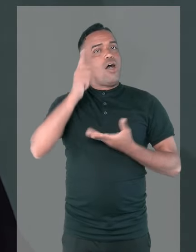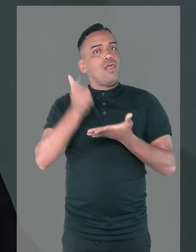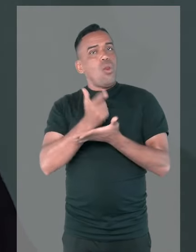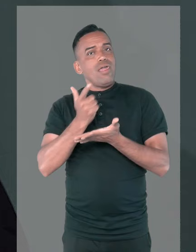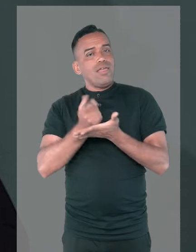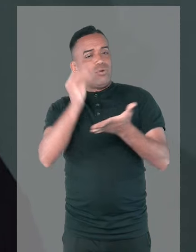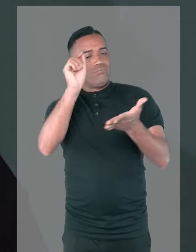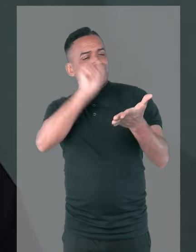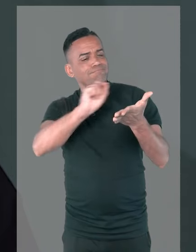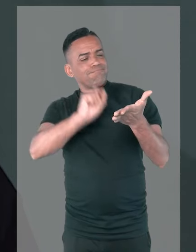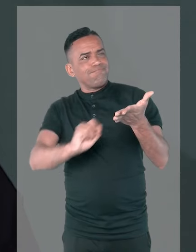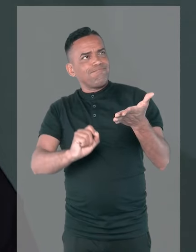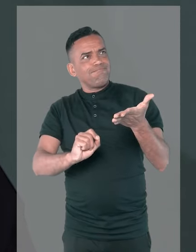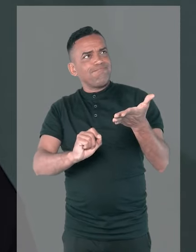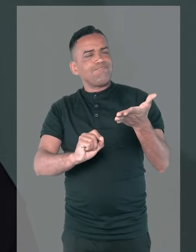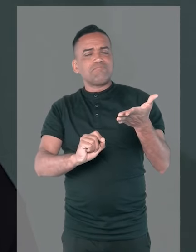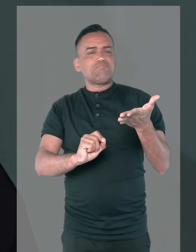aquilo ficaria